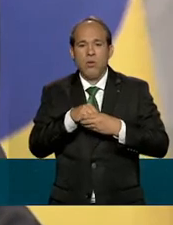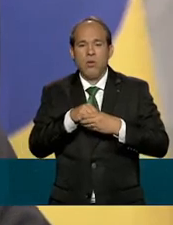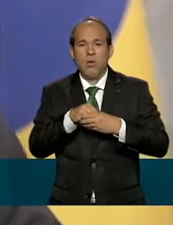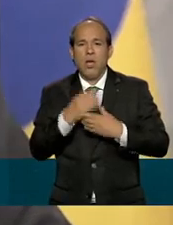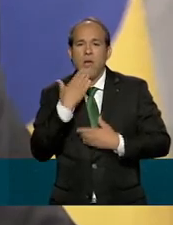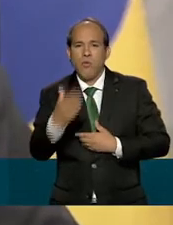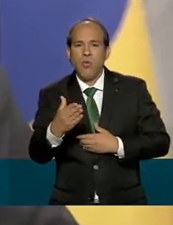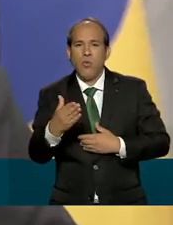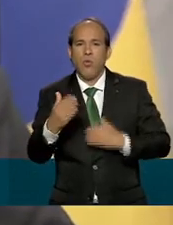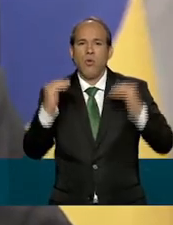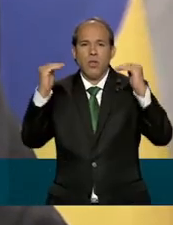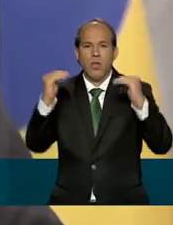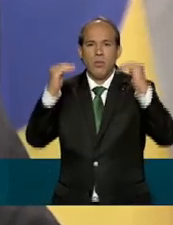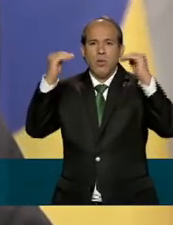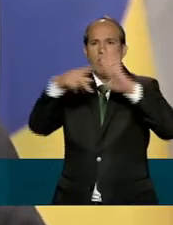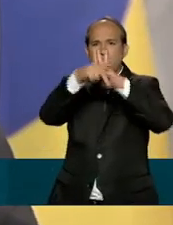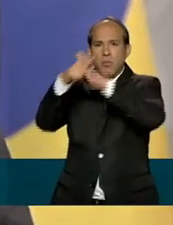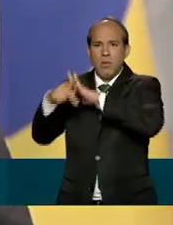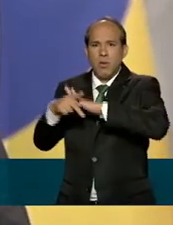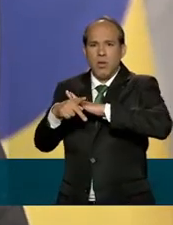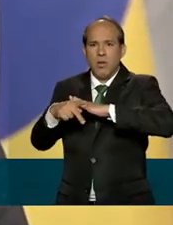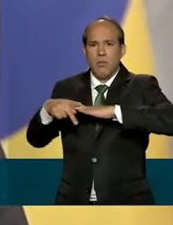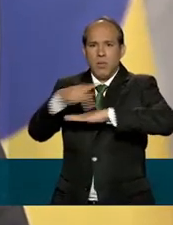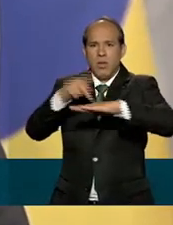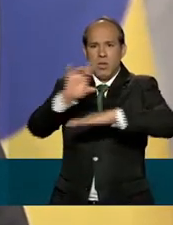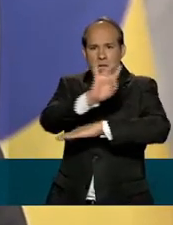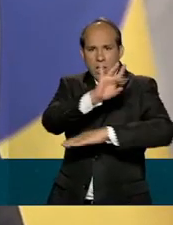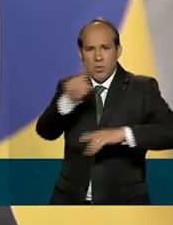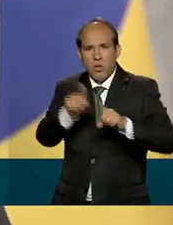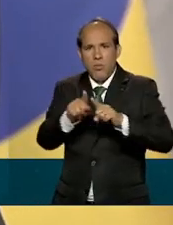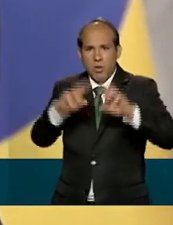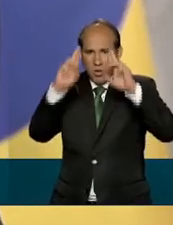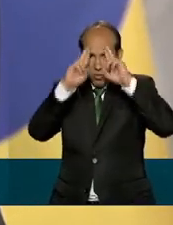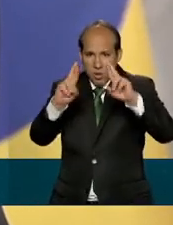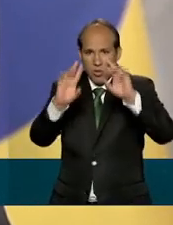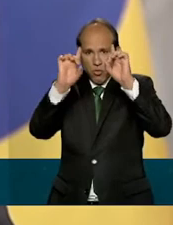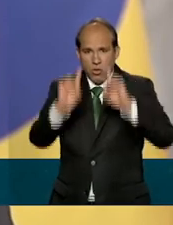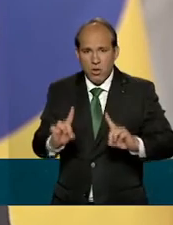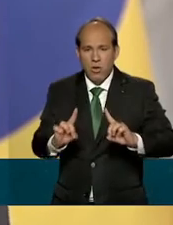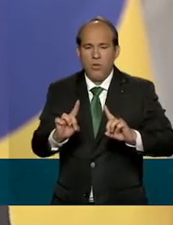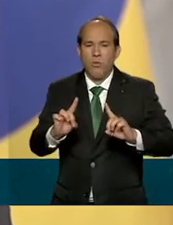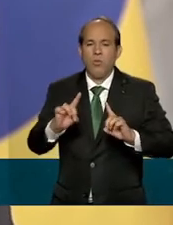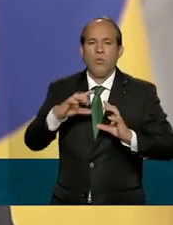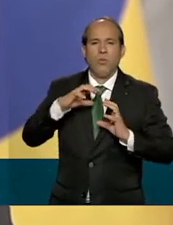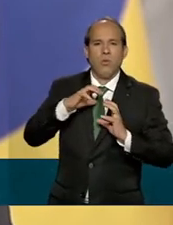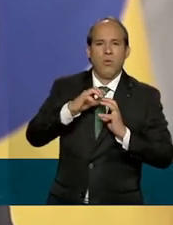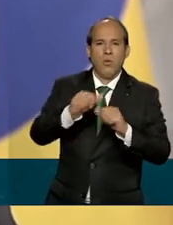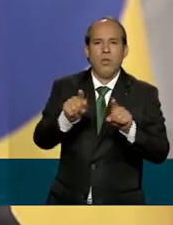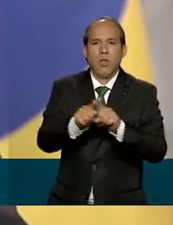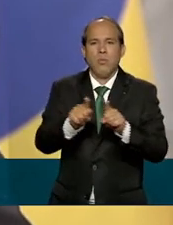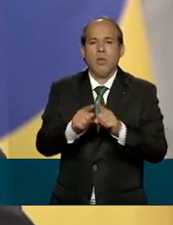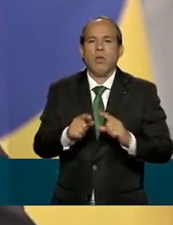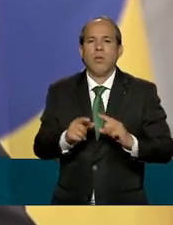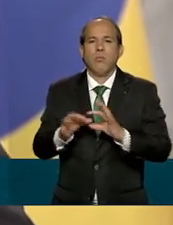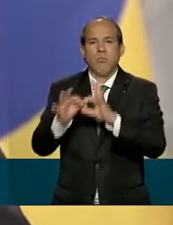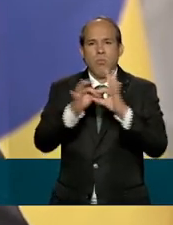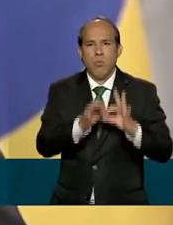Estados, o respeito ao direito internacional e a Carta das Nações Unidas.